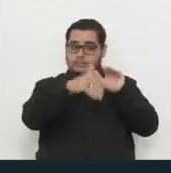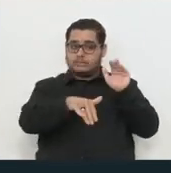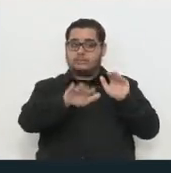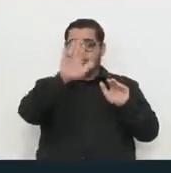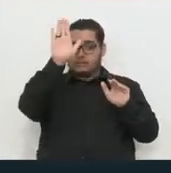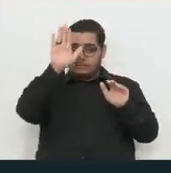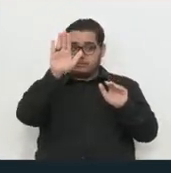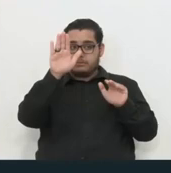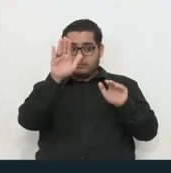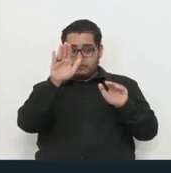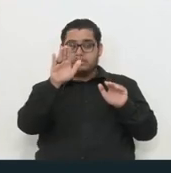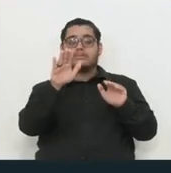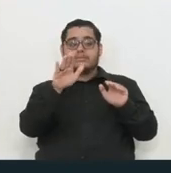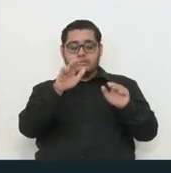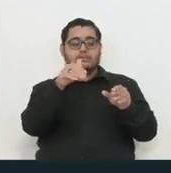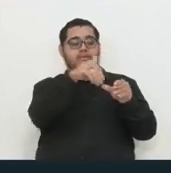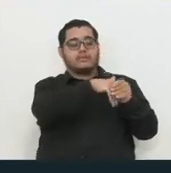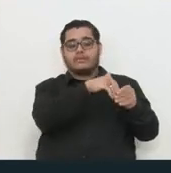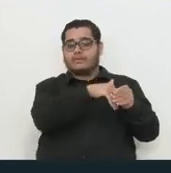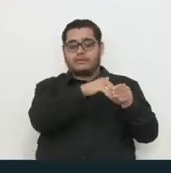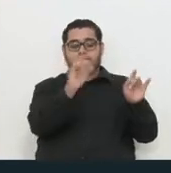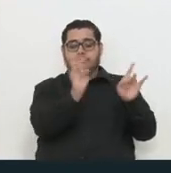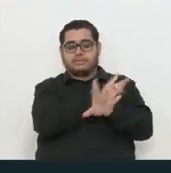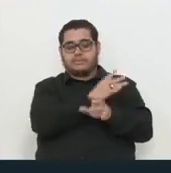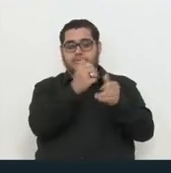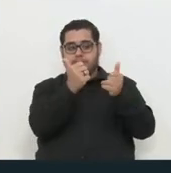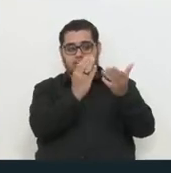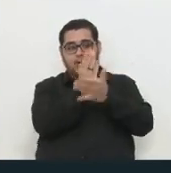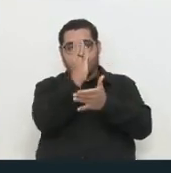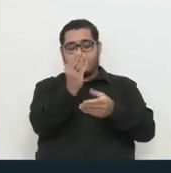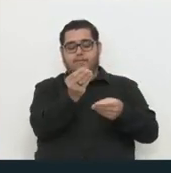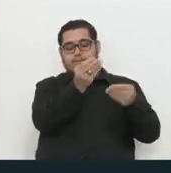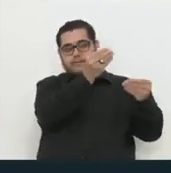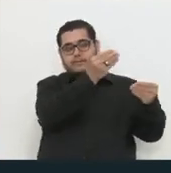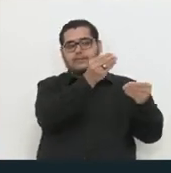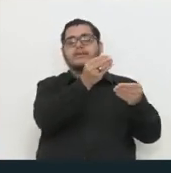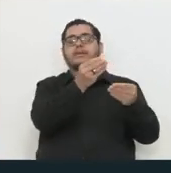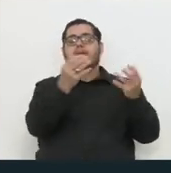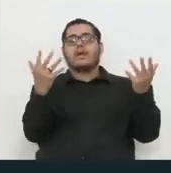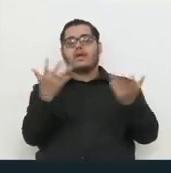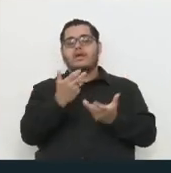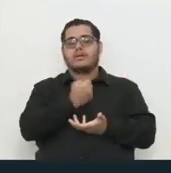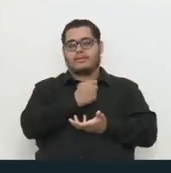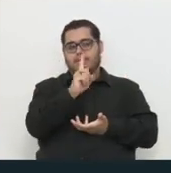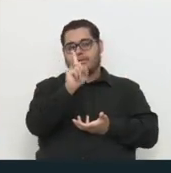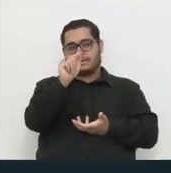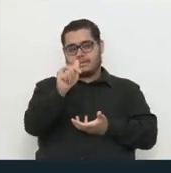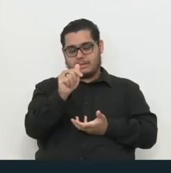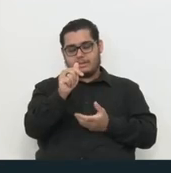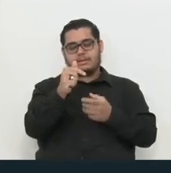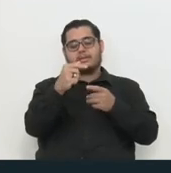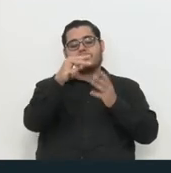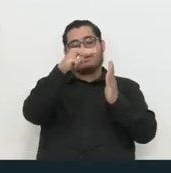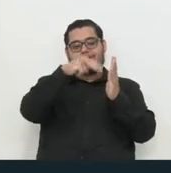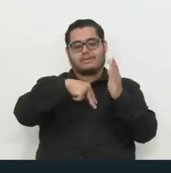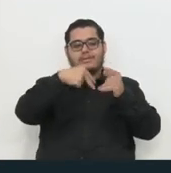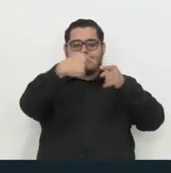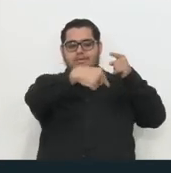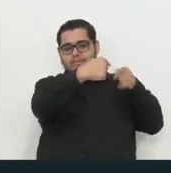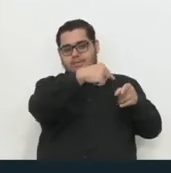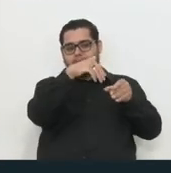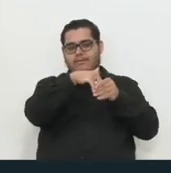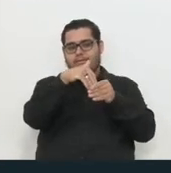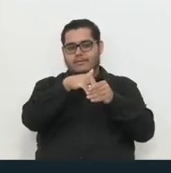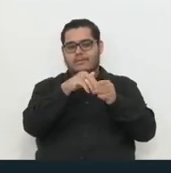manifestem encerrado a votação aprovado em caminhos e 17 e tem 17 votação do requerimento 501